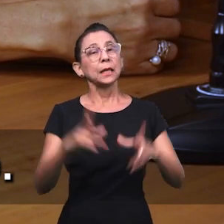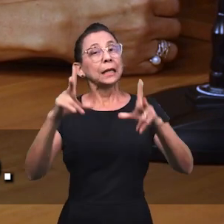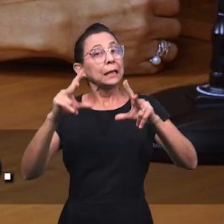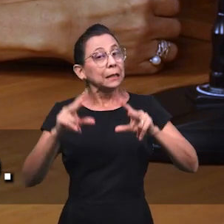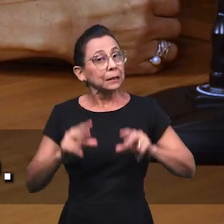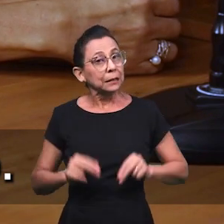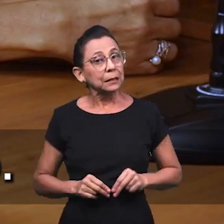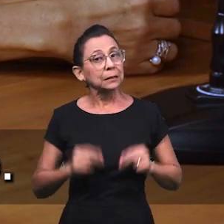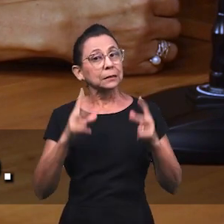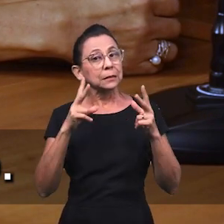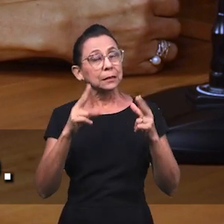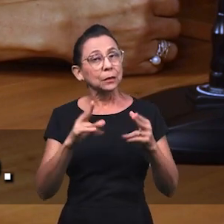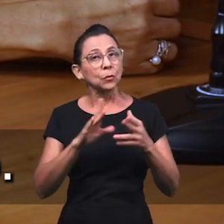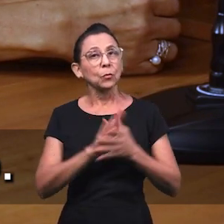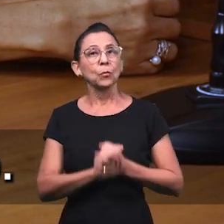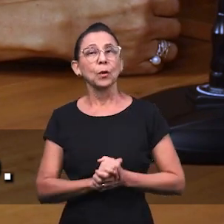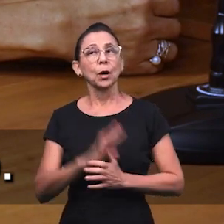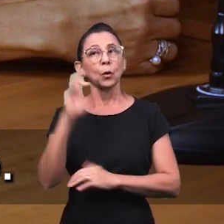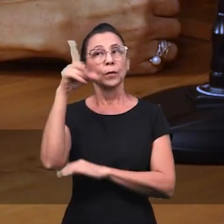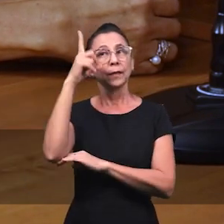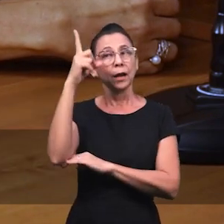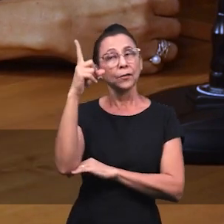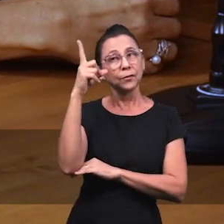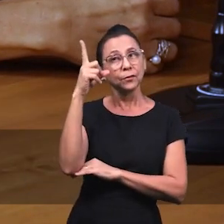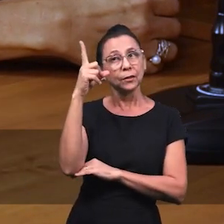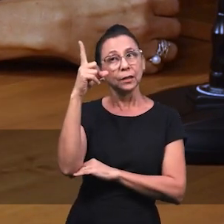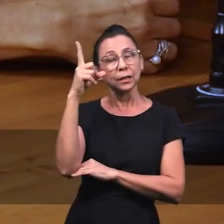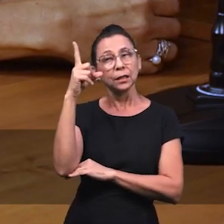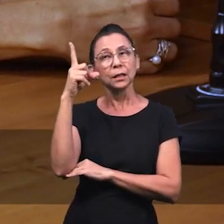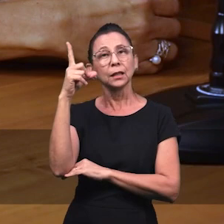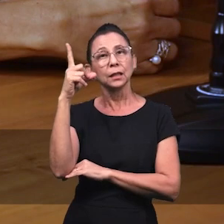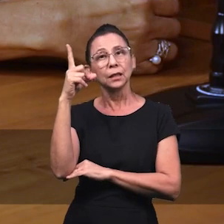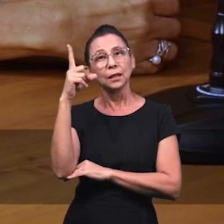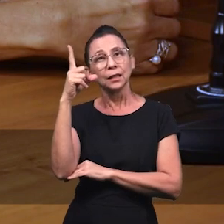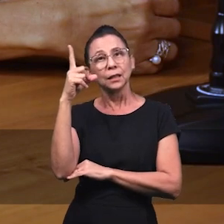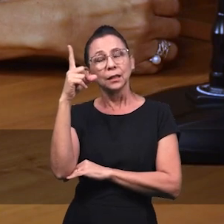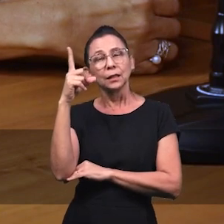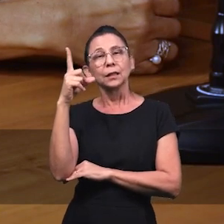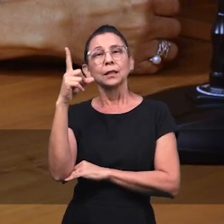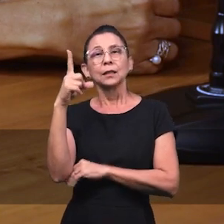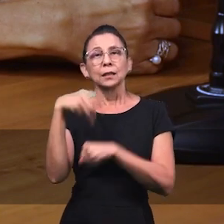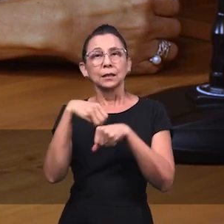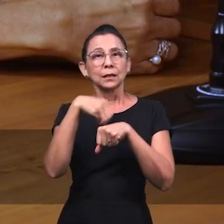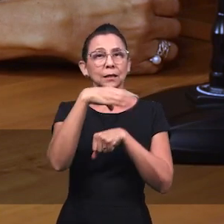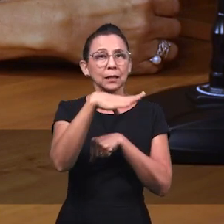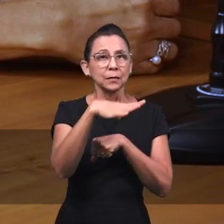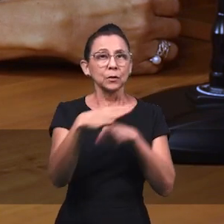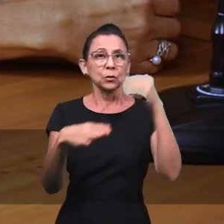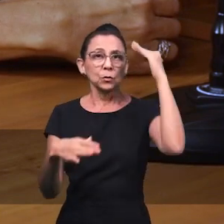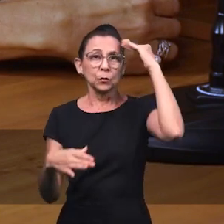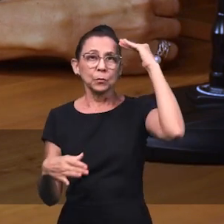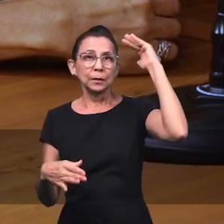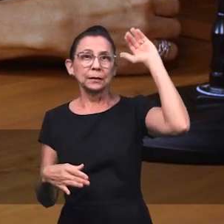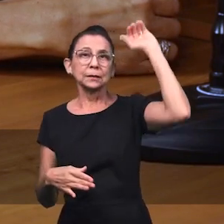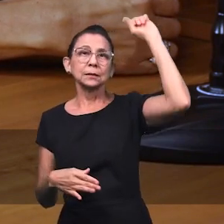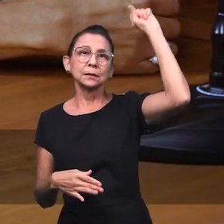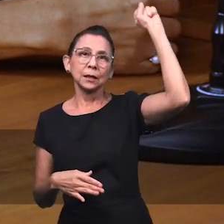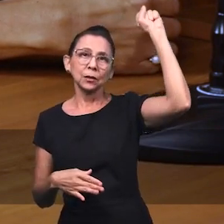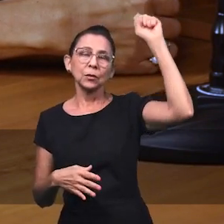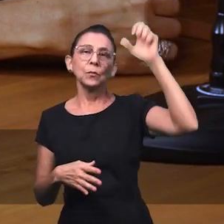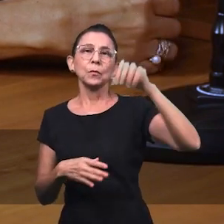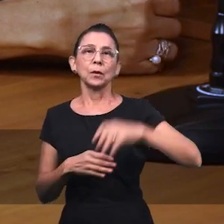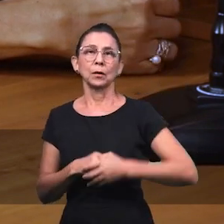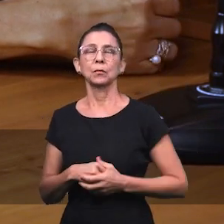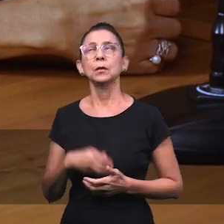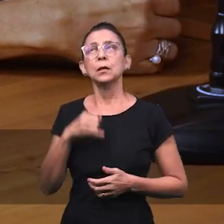Davi passou por Salomão. Tudo, a obra do Senhor é trabalhar. O Senhor vai me